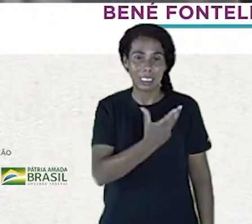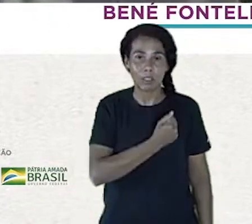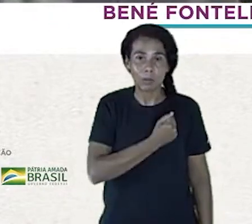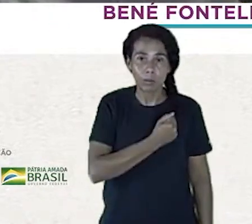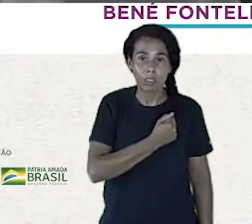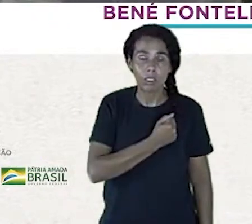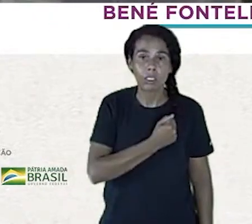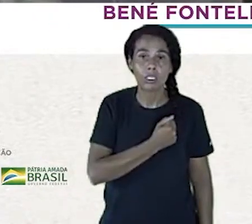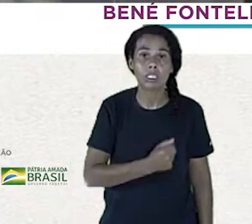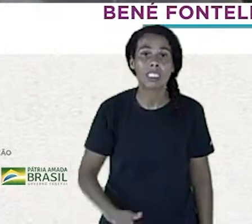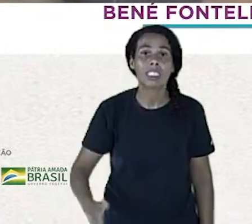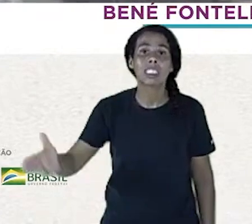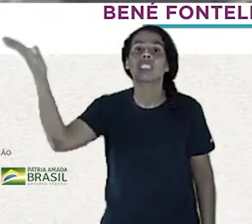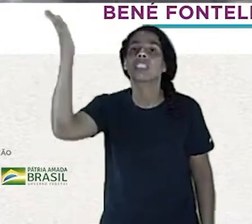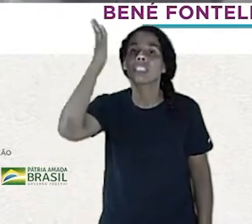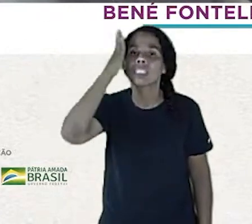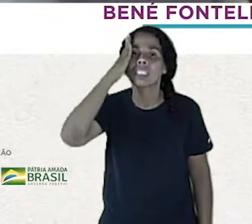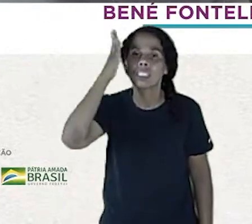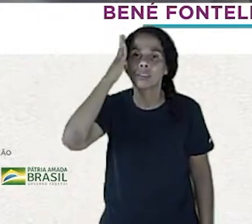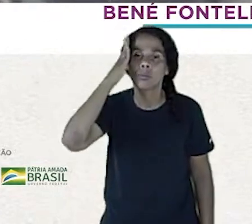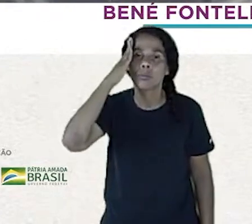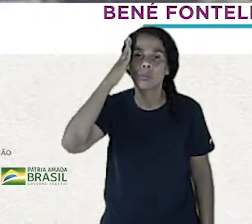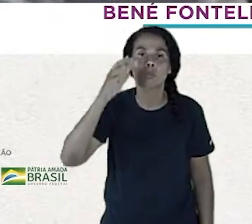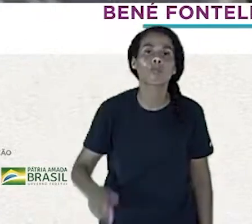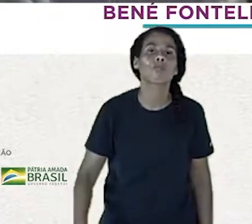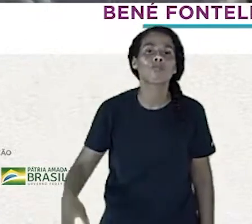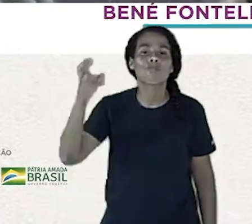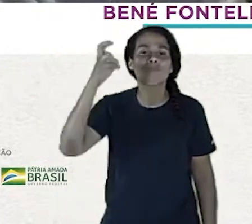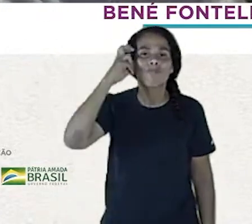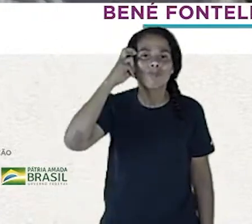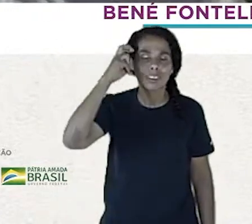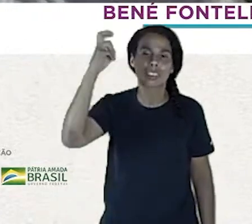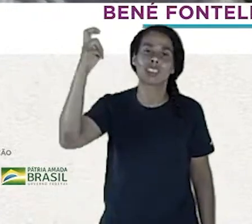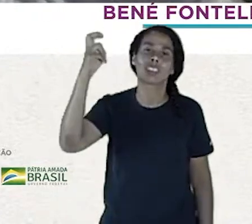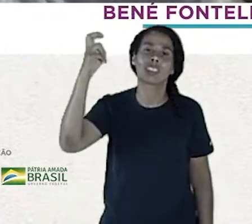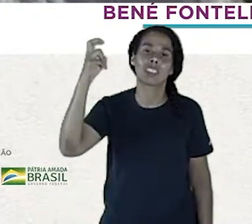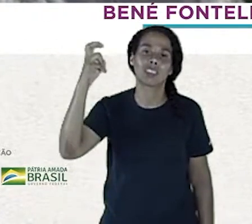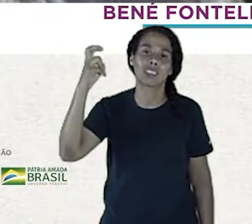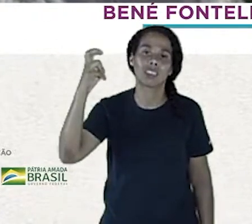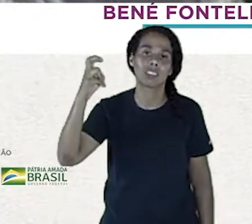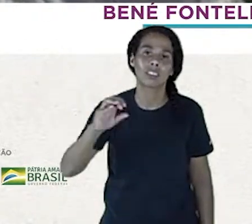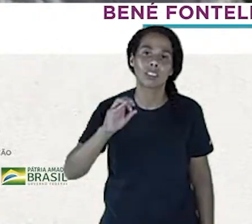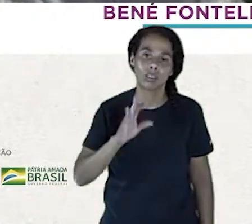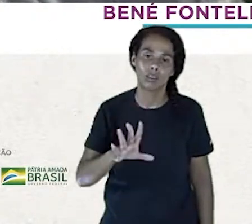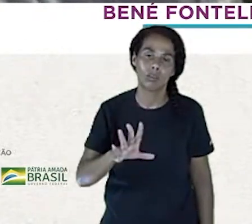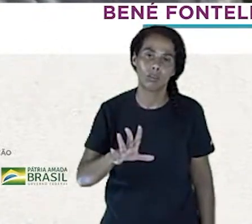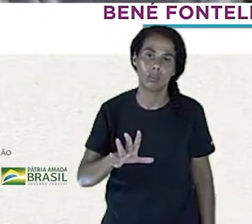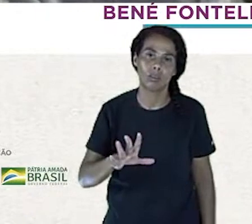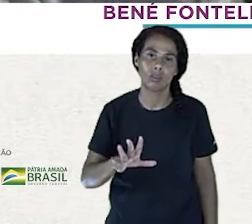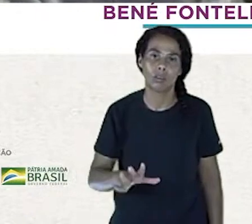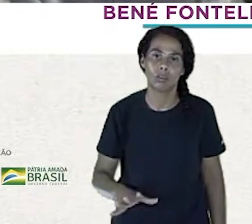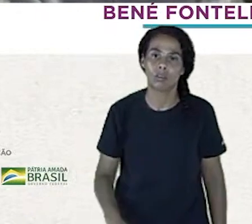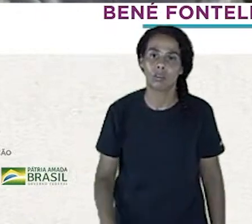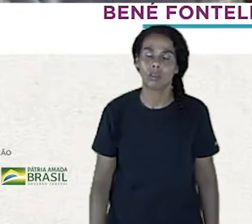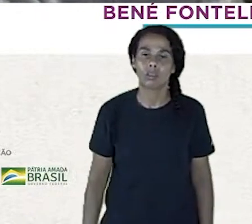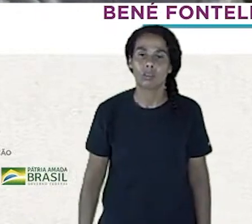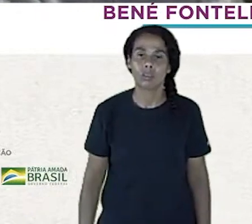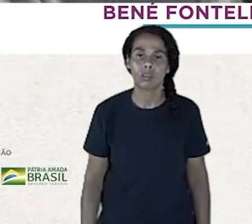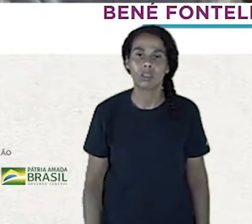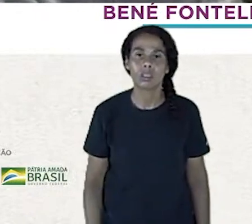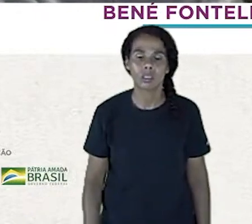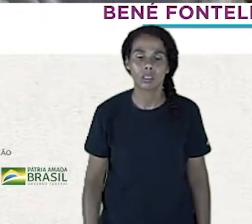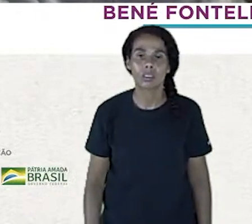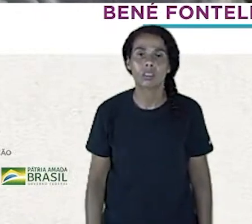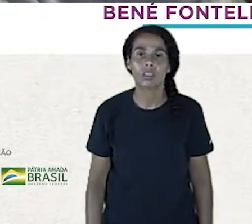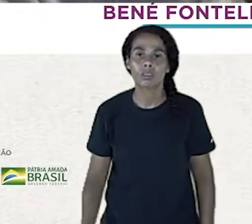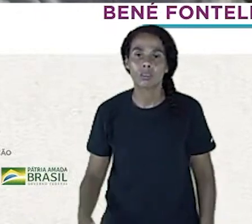que a santa pandemia está fazendo com nós, por isso, por causa dela também eu vim para cá, agradeço